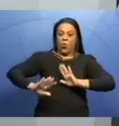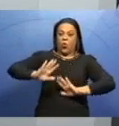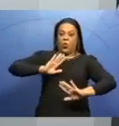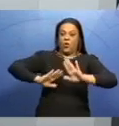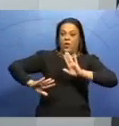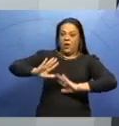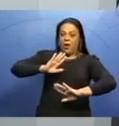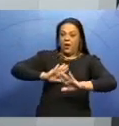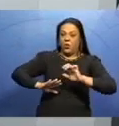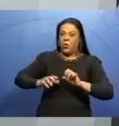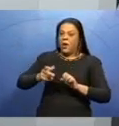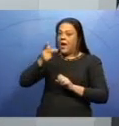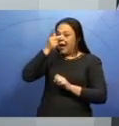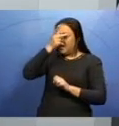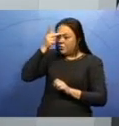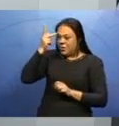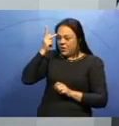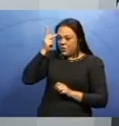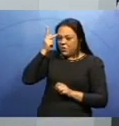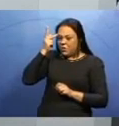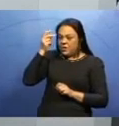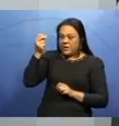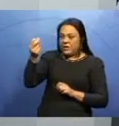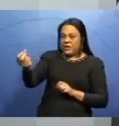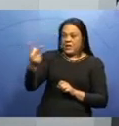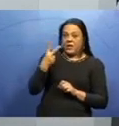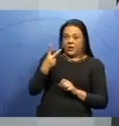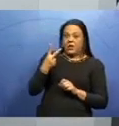as aparências enganam.